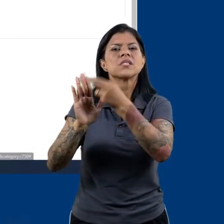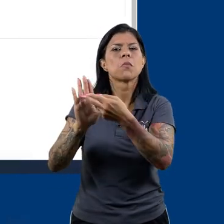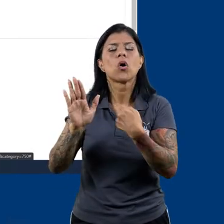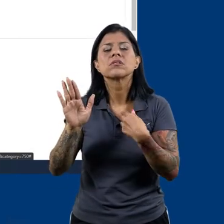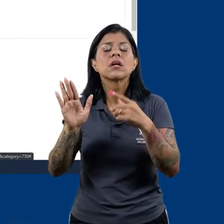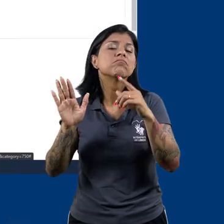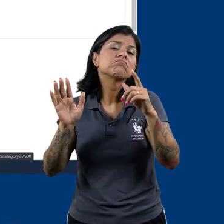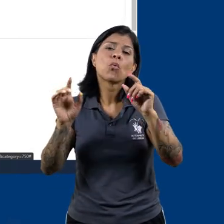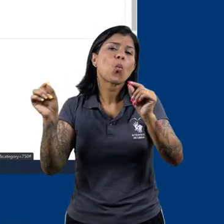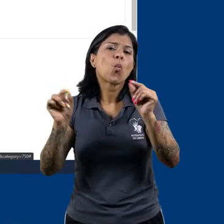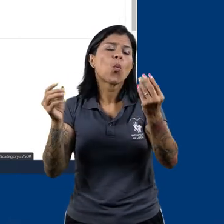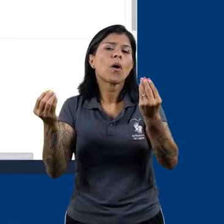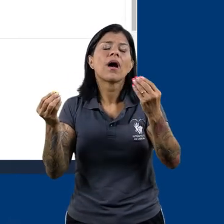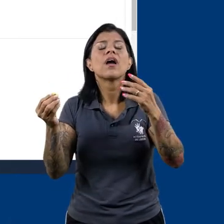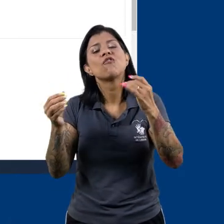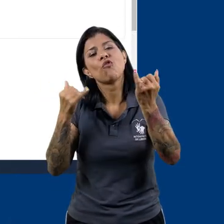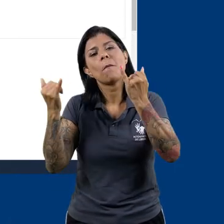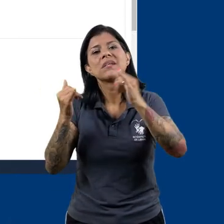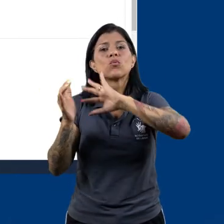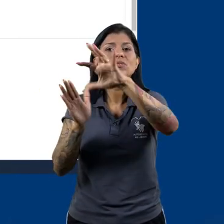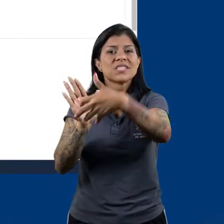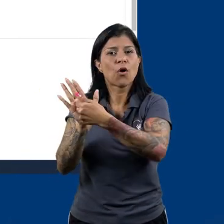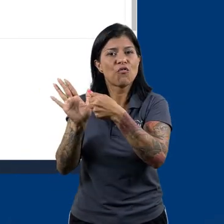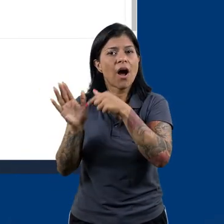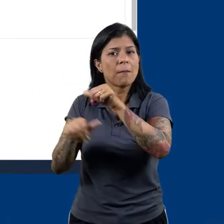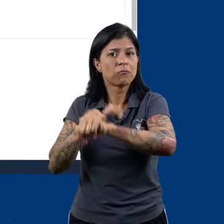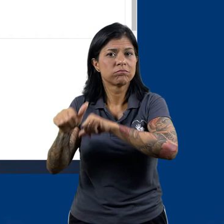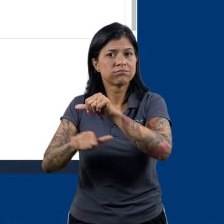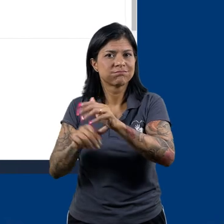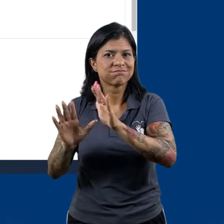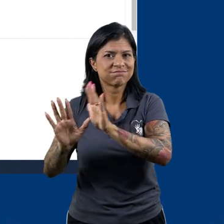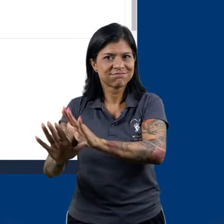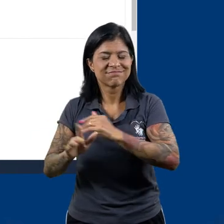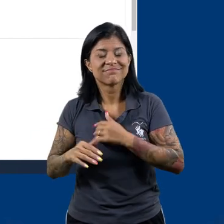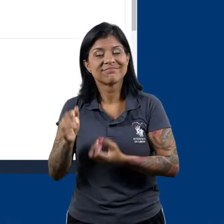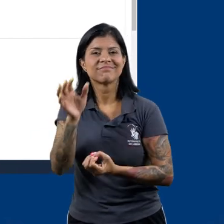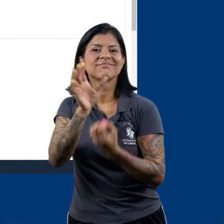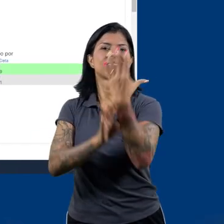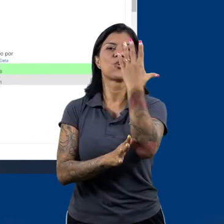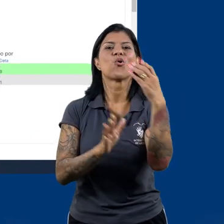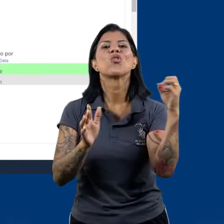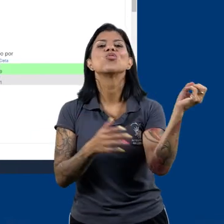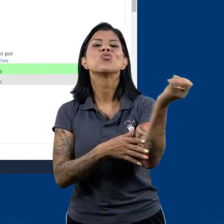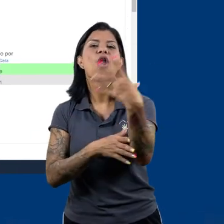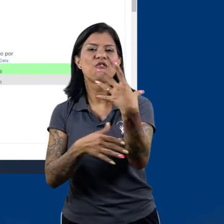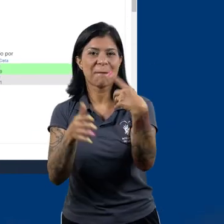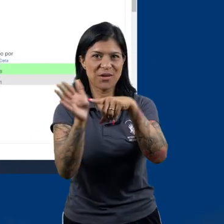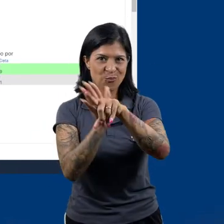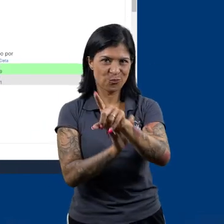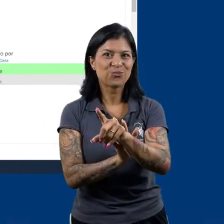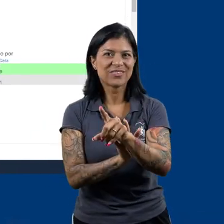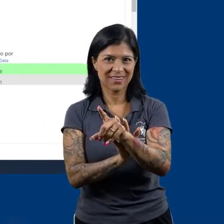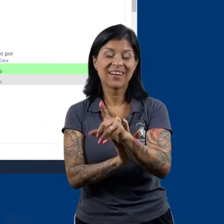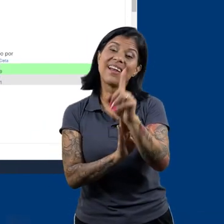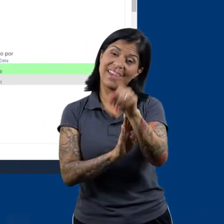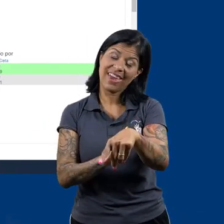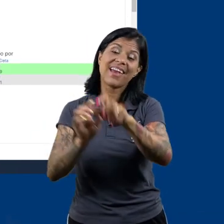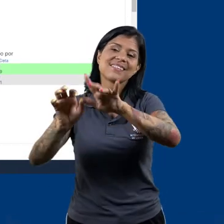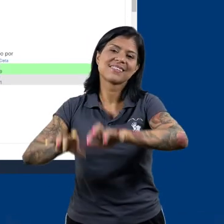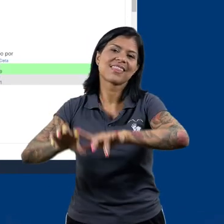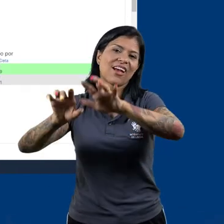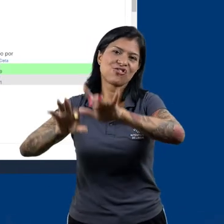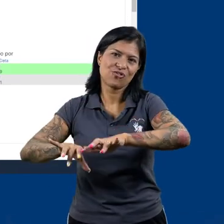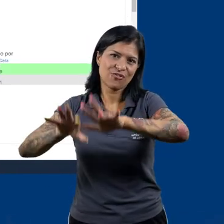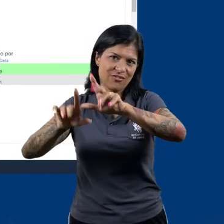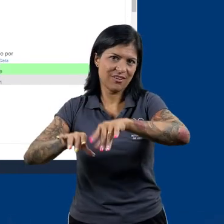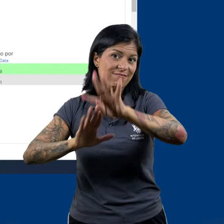tem modelos resposta selecionador de informação mudança e tem uma nova